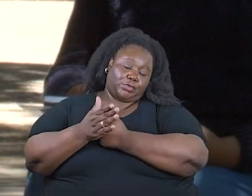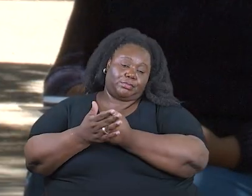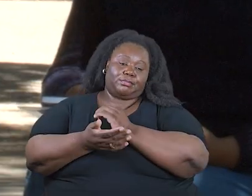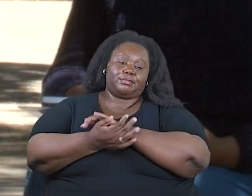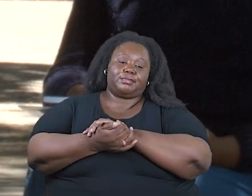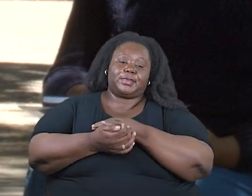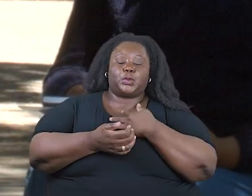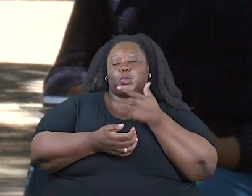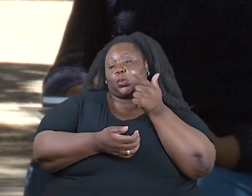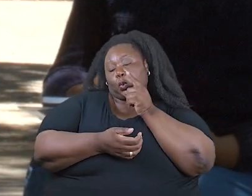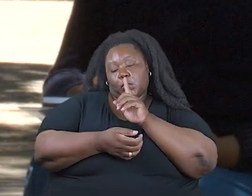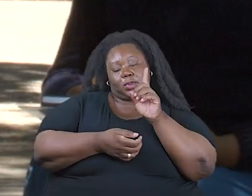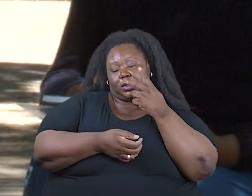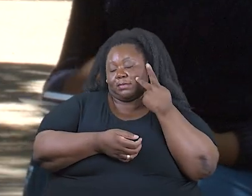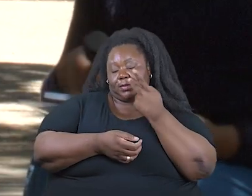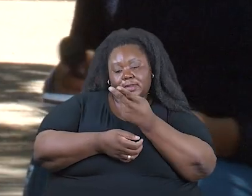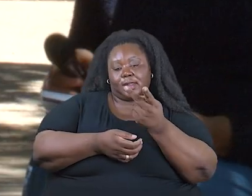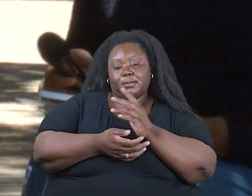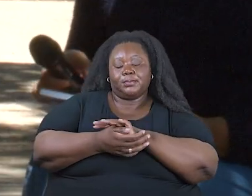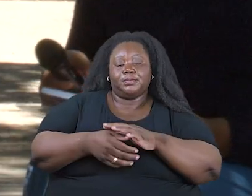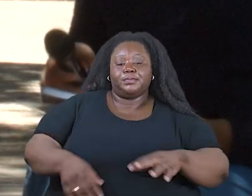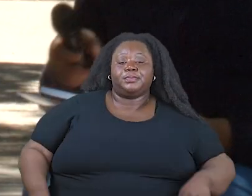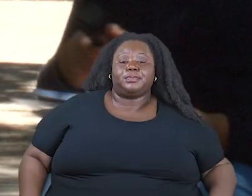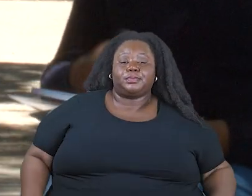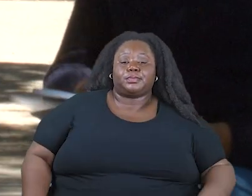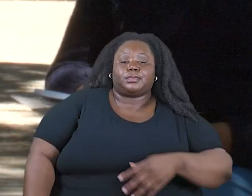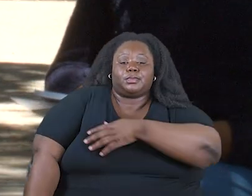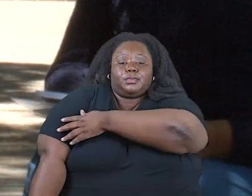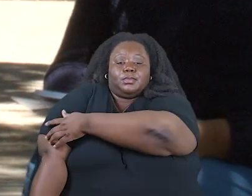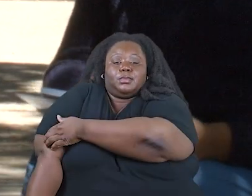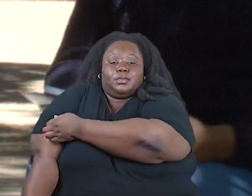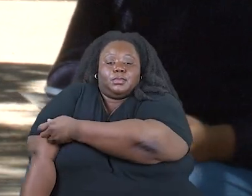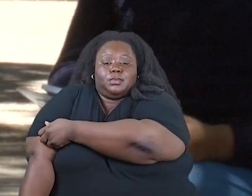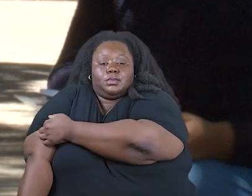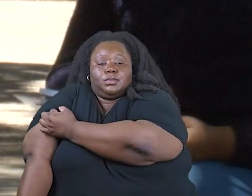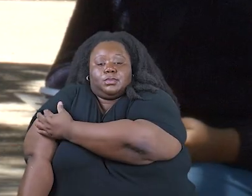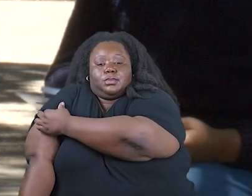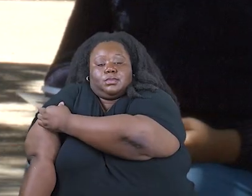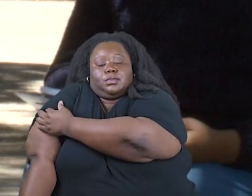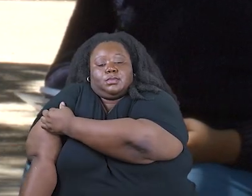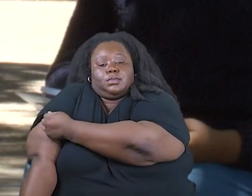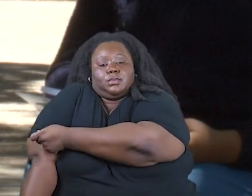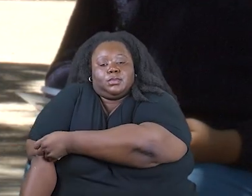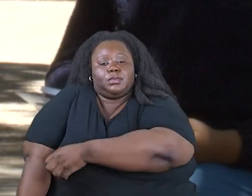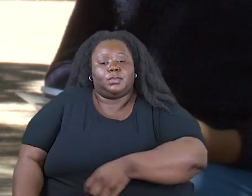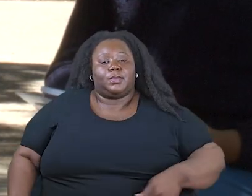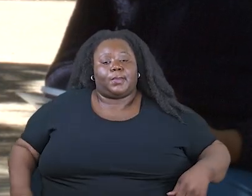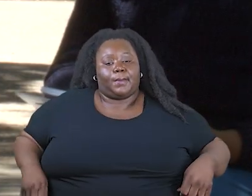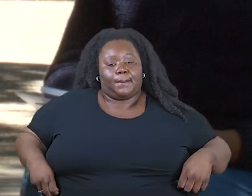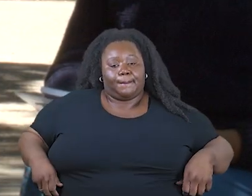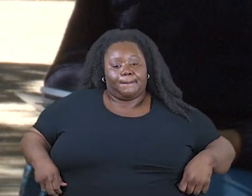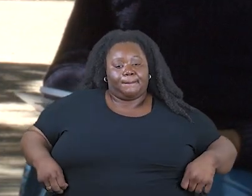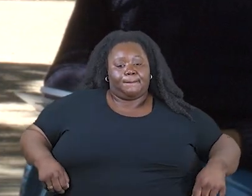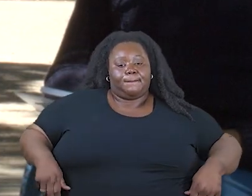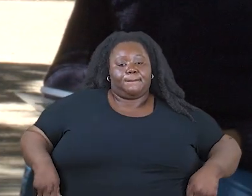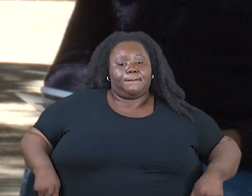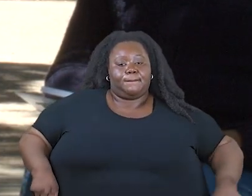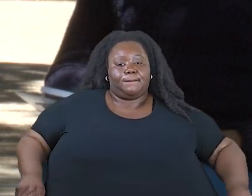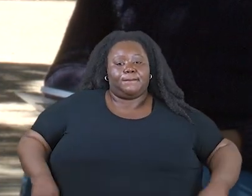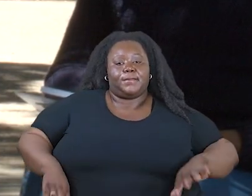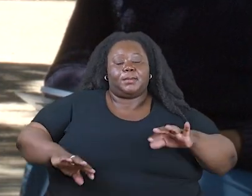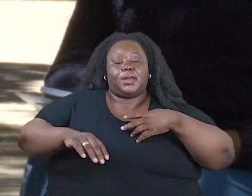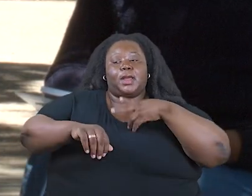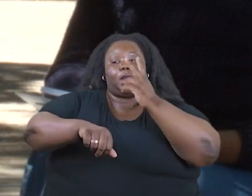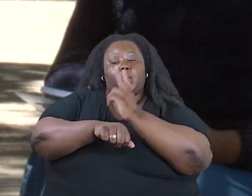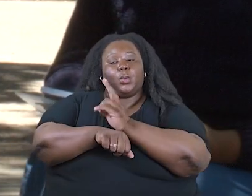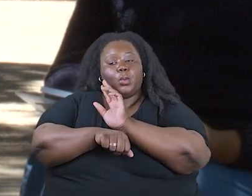eu não consegui visitar. Mas eles fazem isso. Fica na reserva técnica por questão de conservação, mas a